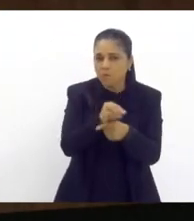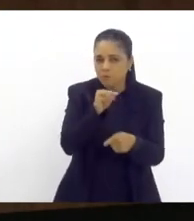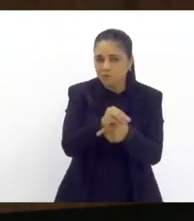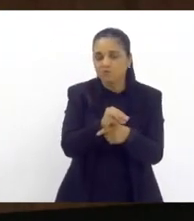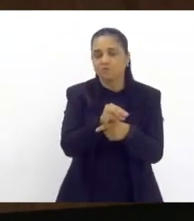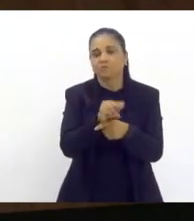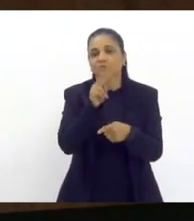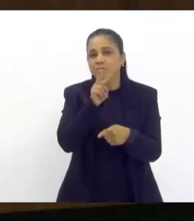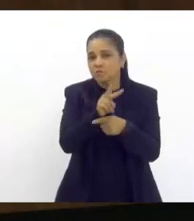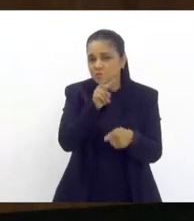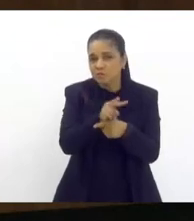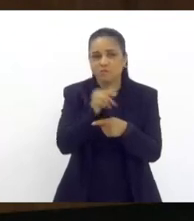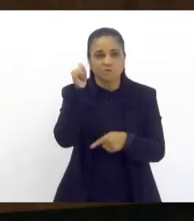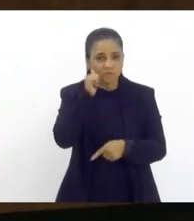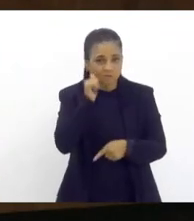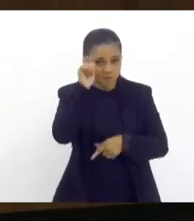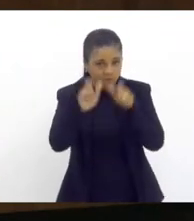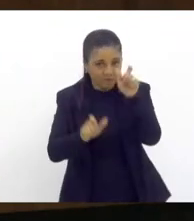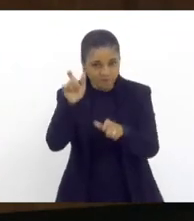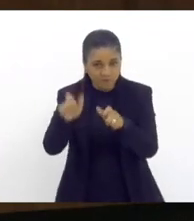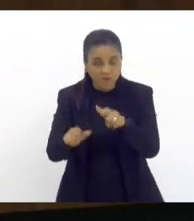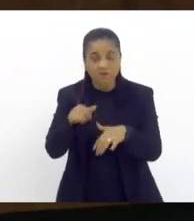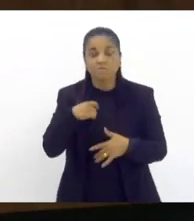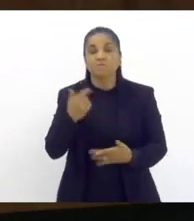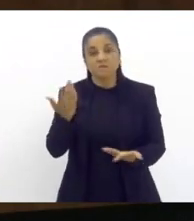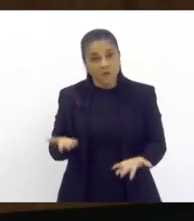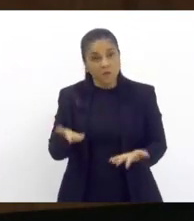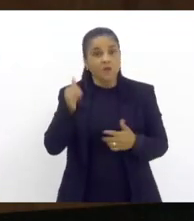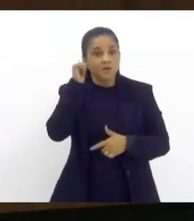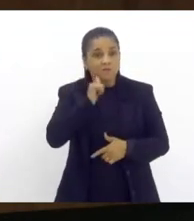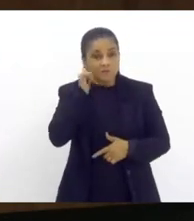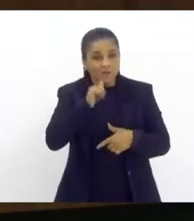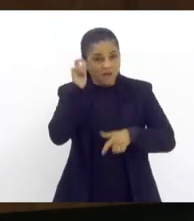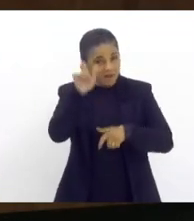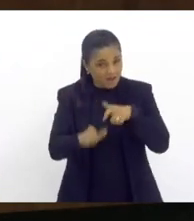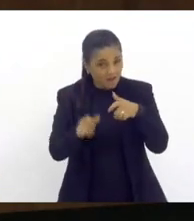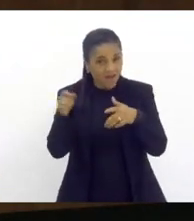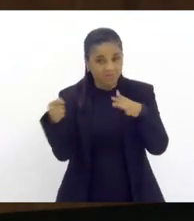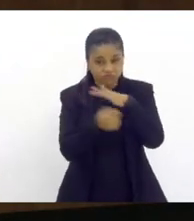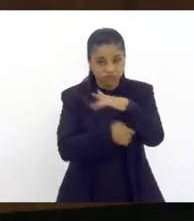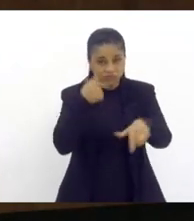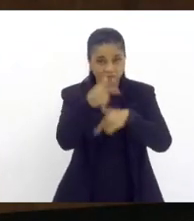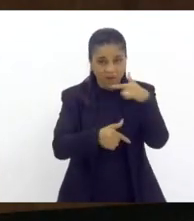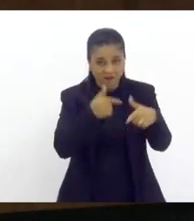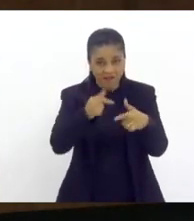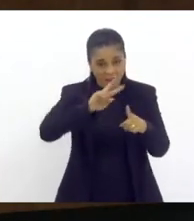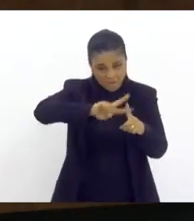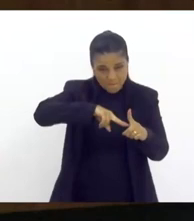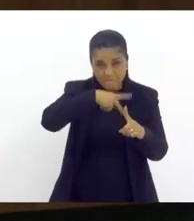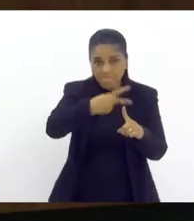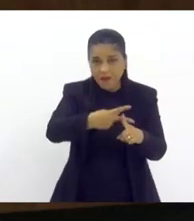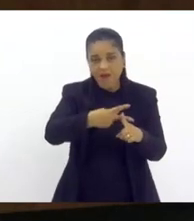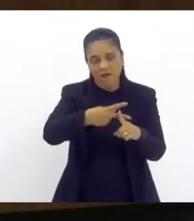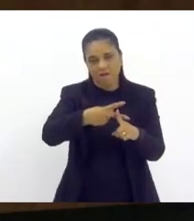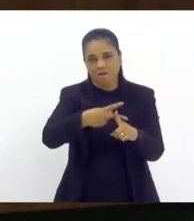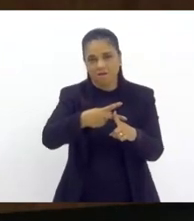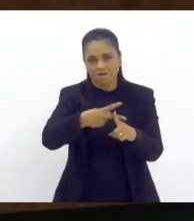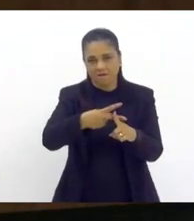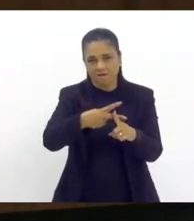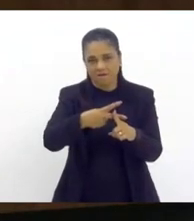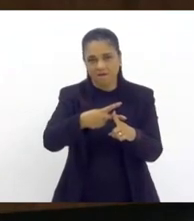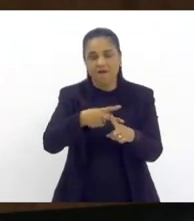As mulheres trabalhadoras já sofrem muito, porque as mulheres trabalhadoras têm a dupla jornada de trabalho. As